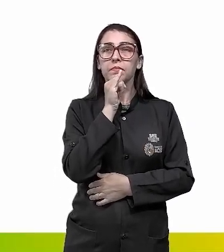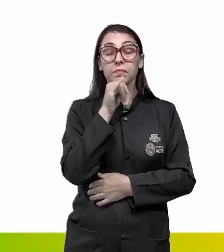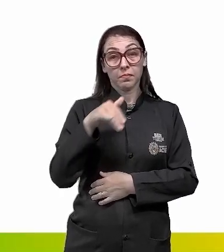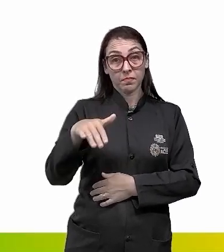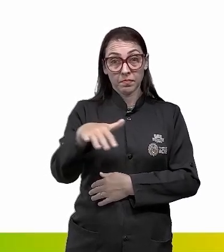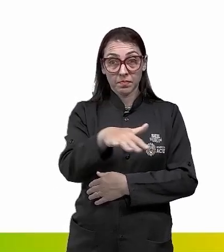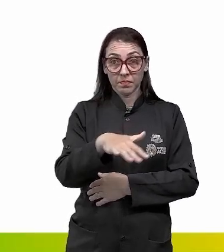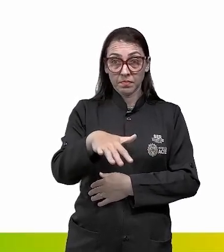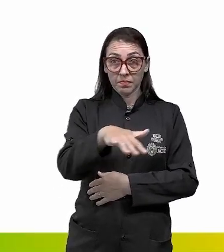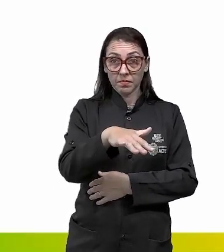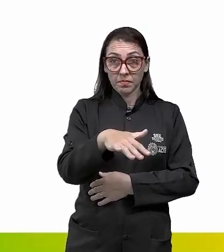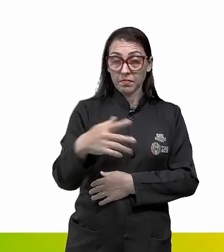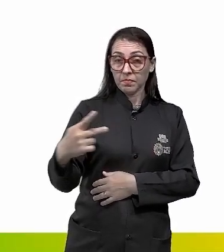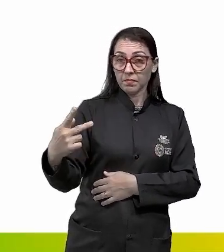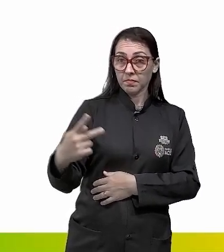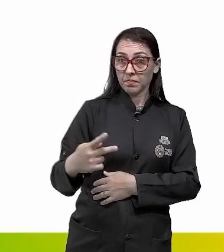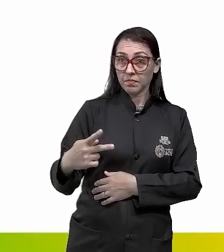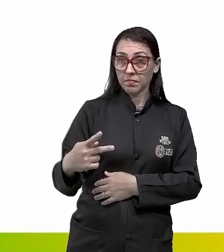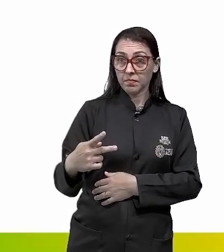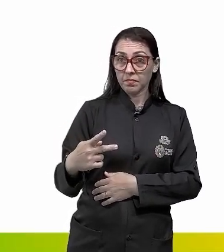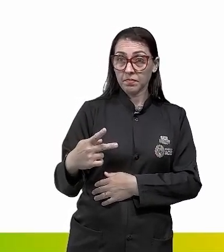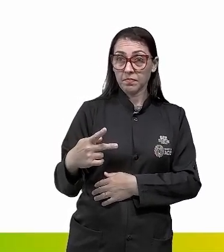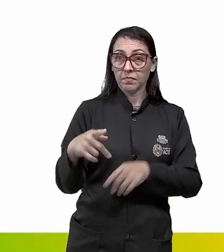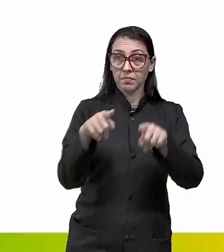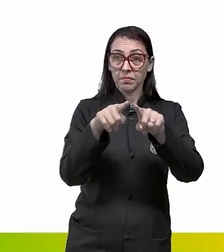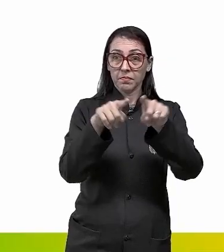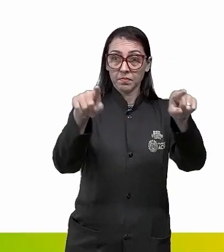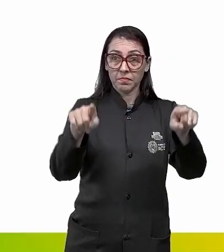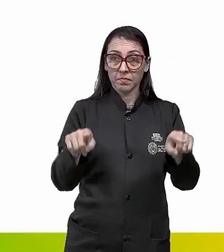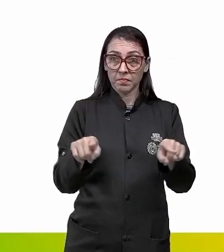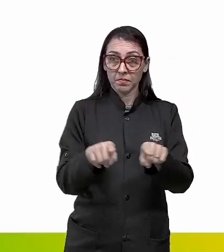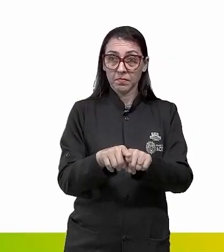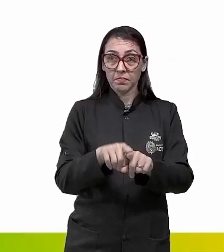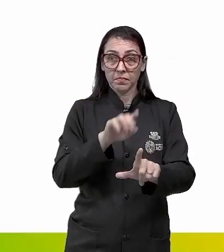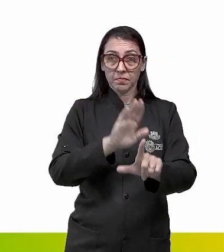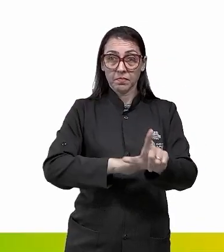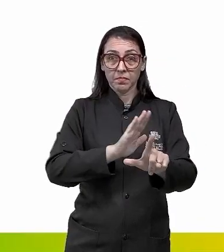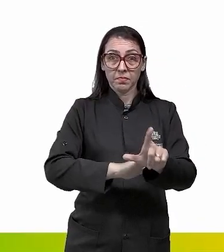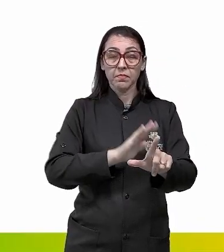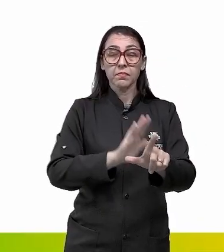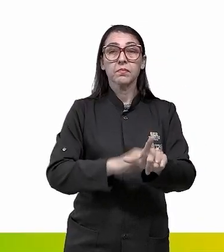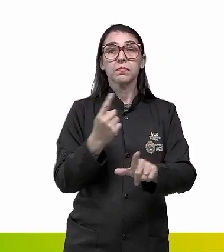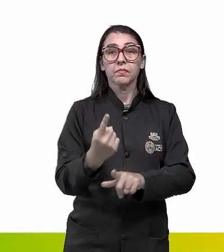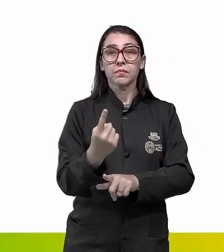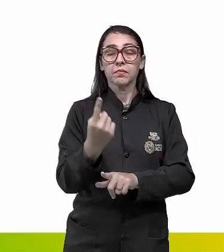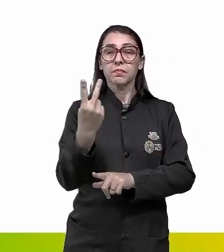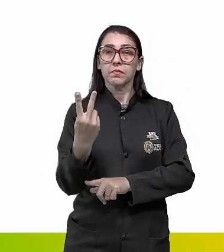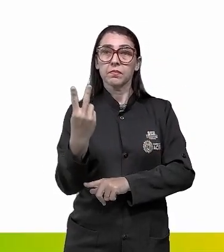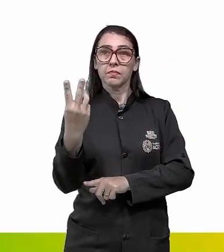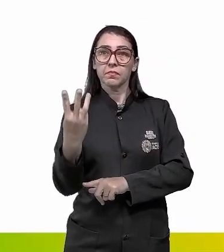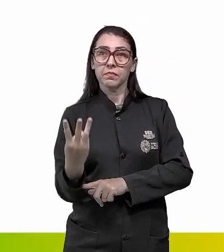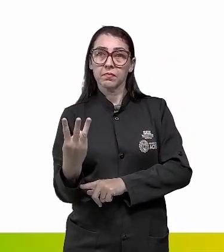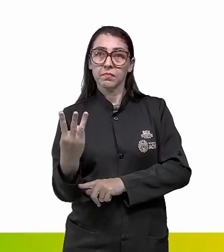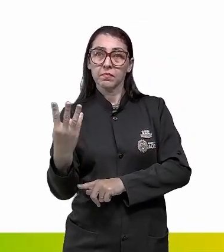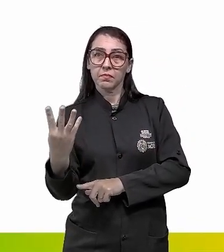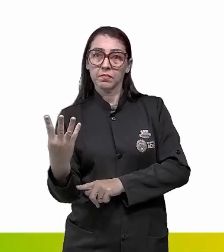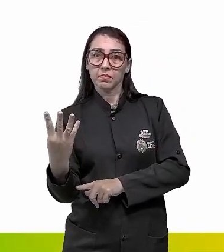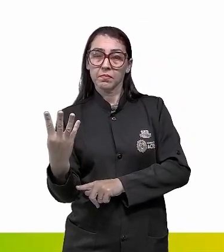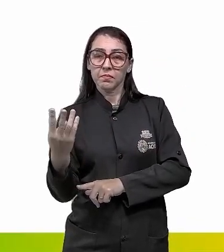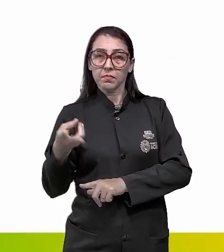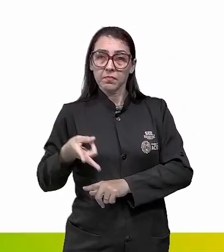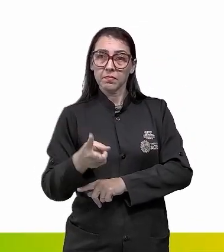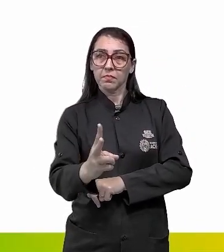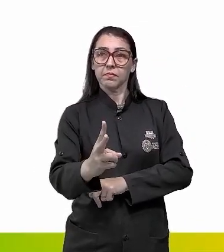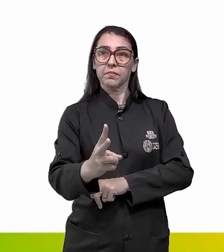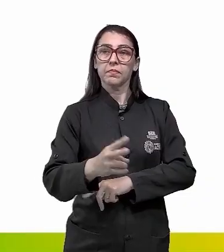área e o perímetro dos quadrados de lados cuja medida são 1, 2, 3, 4 e assim